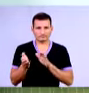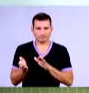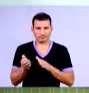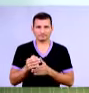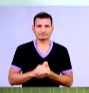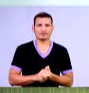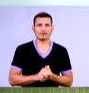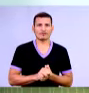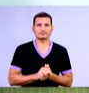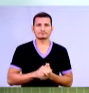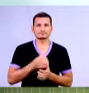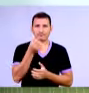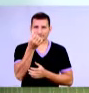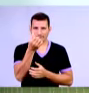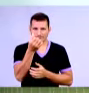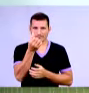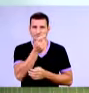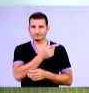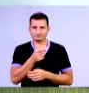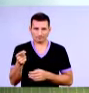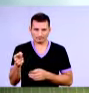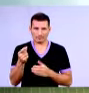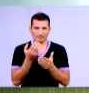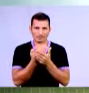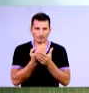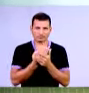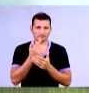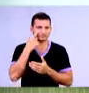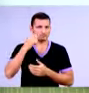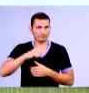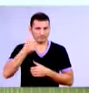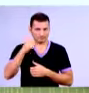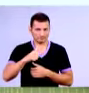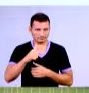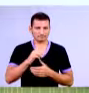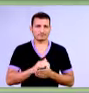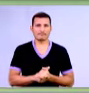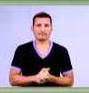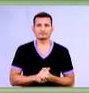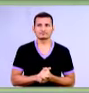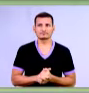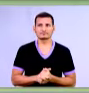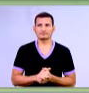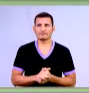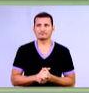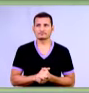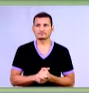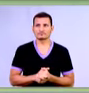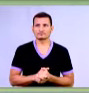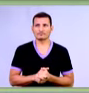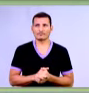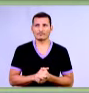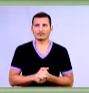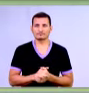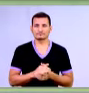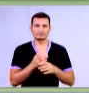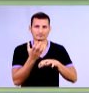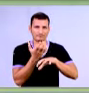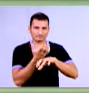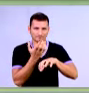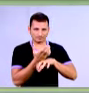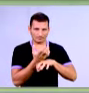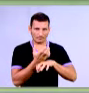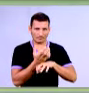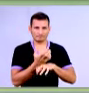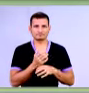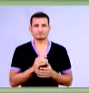6 semanas que nós teremos aqui de aulas e de avaliações. Acompanhe comigo, por favor. A disciplina prevê o estudo